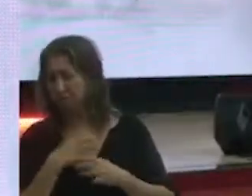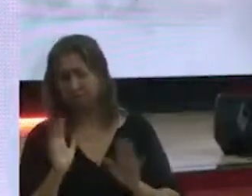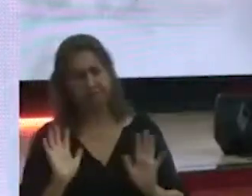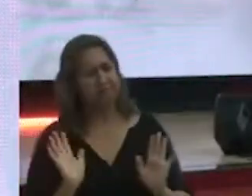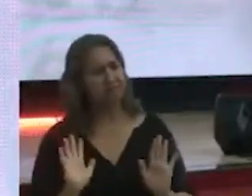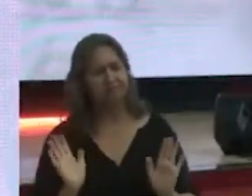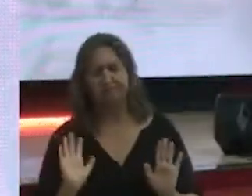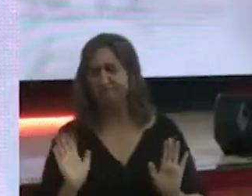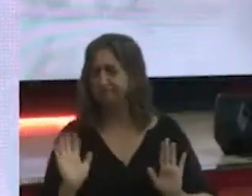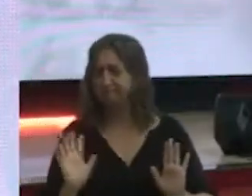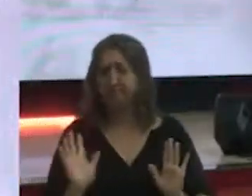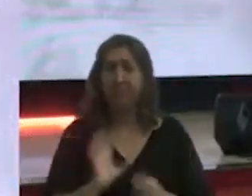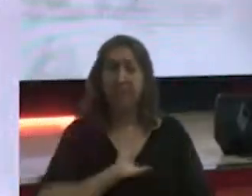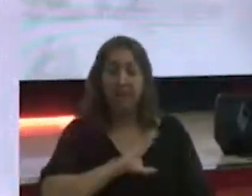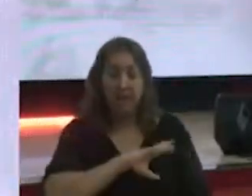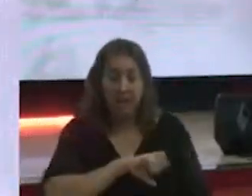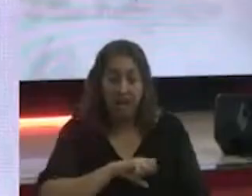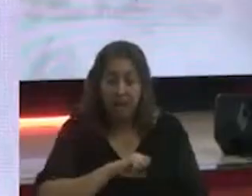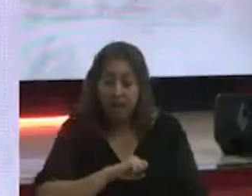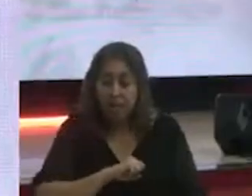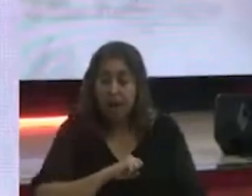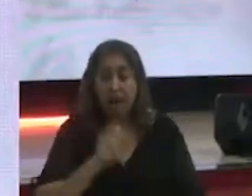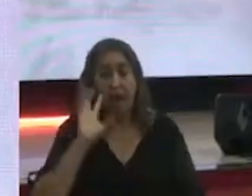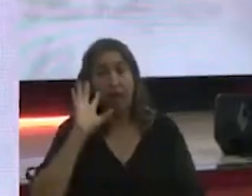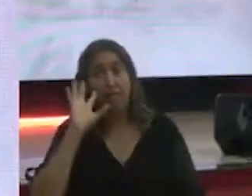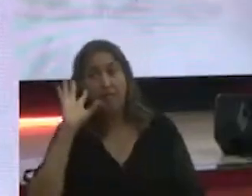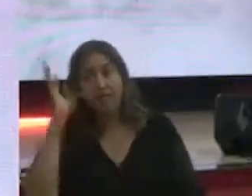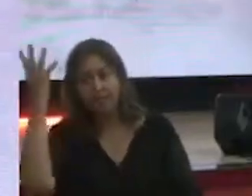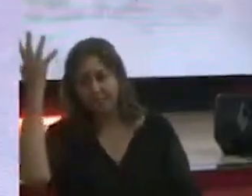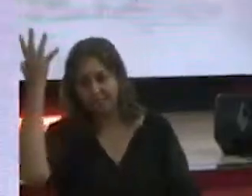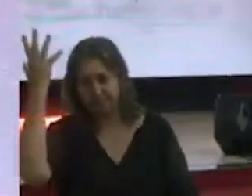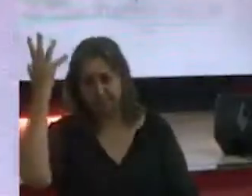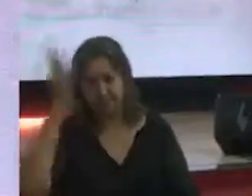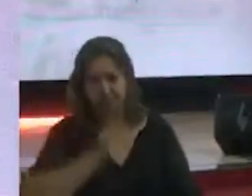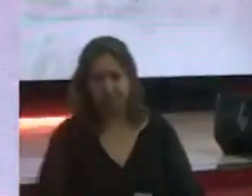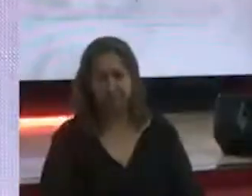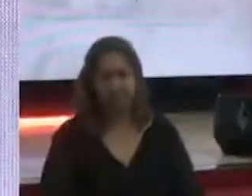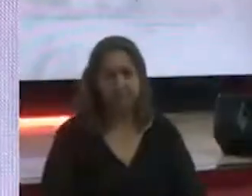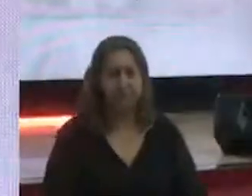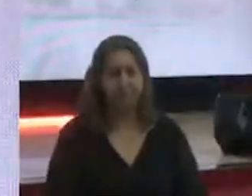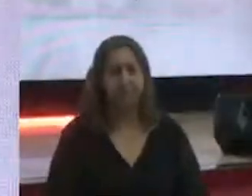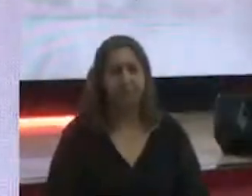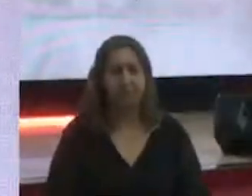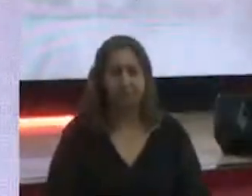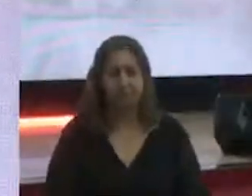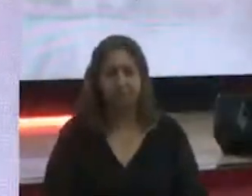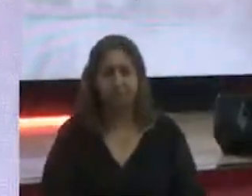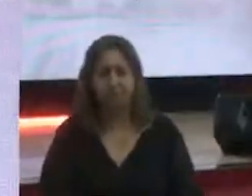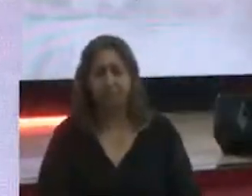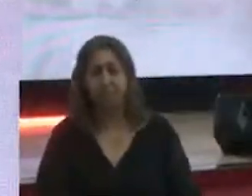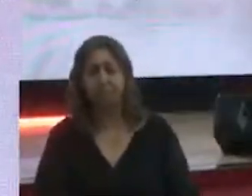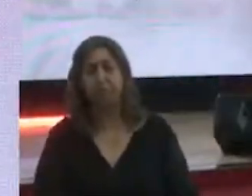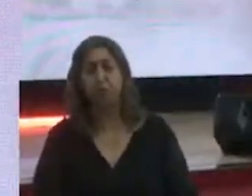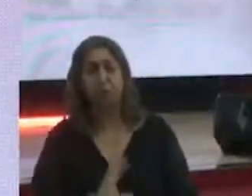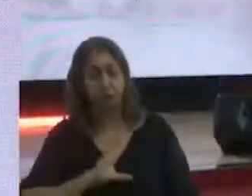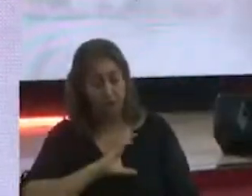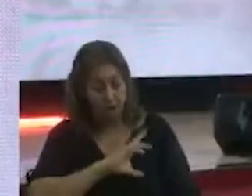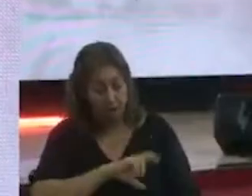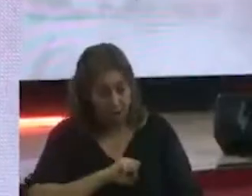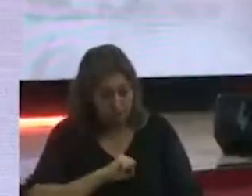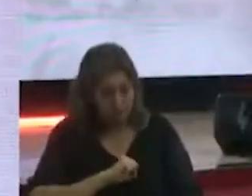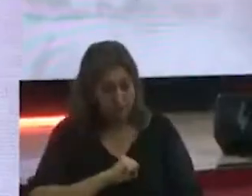sentimento amar é uma decisão quando